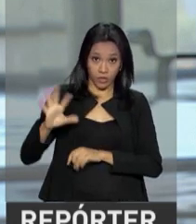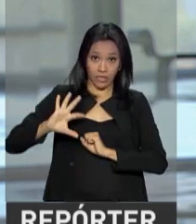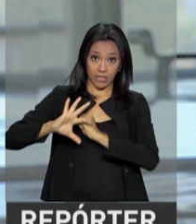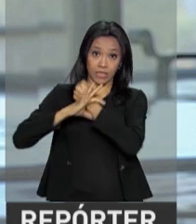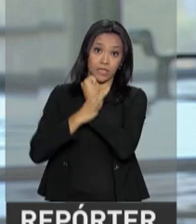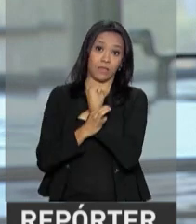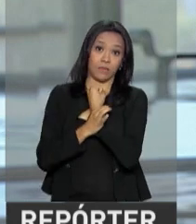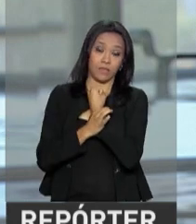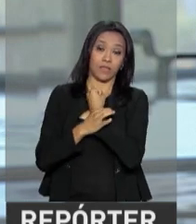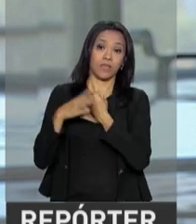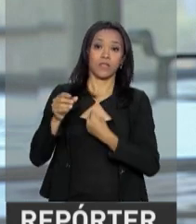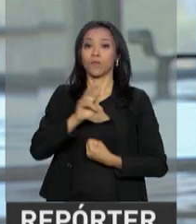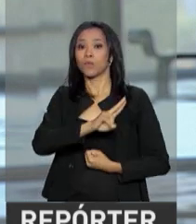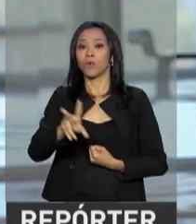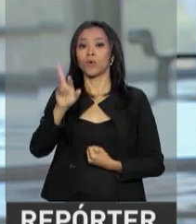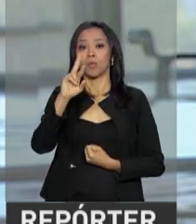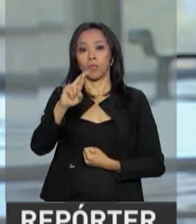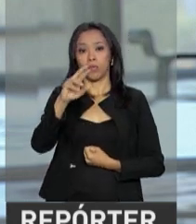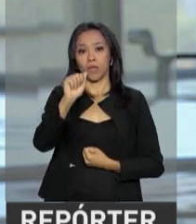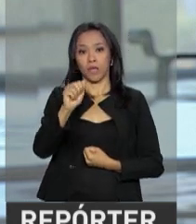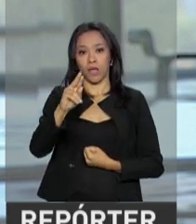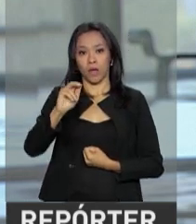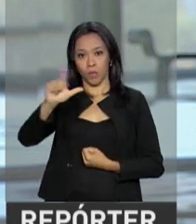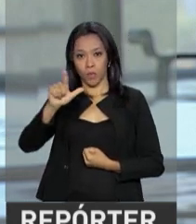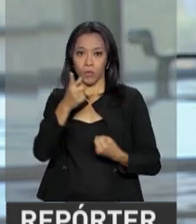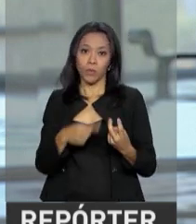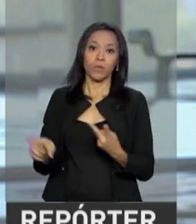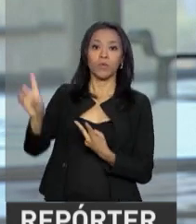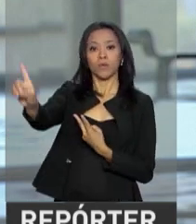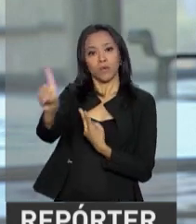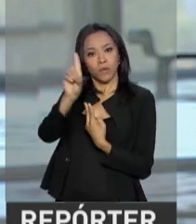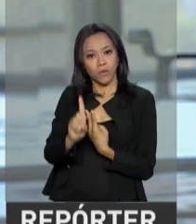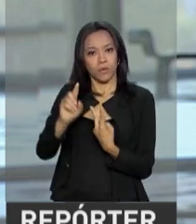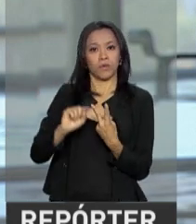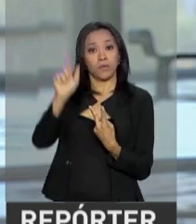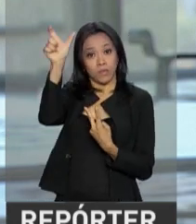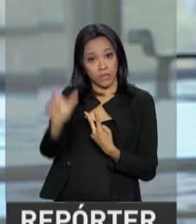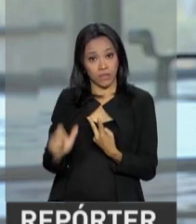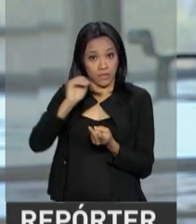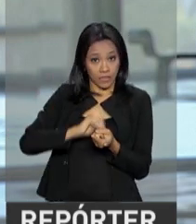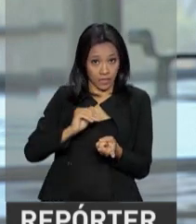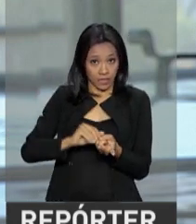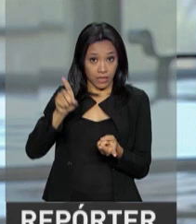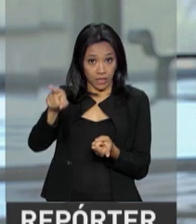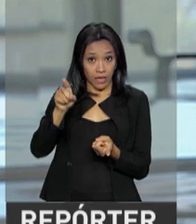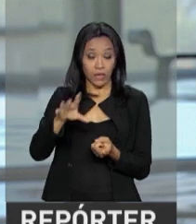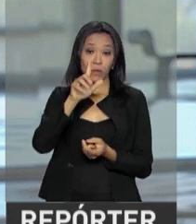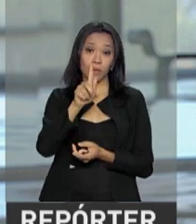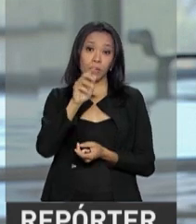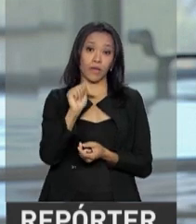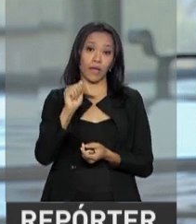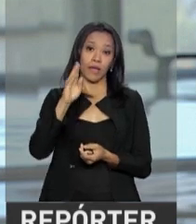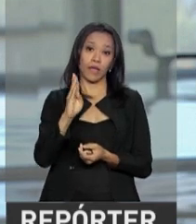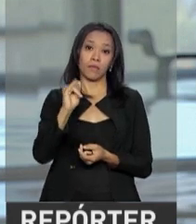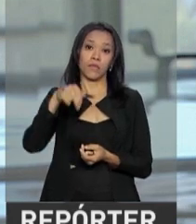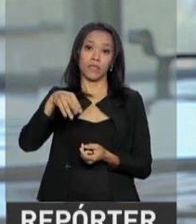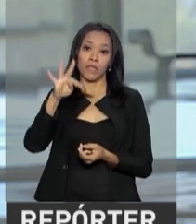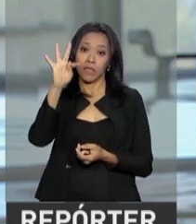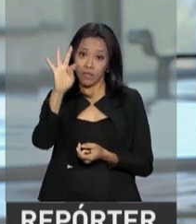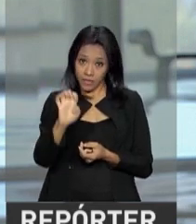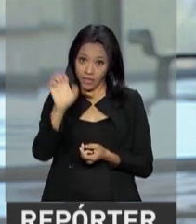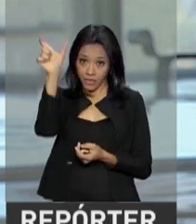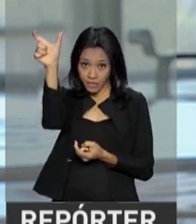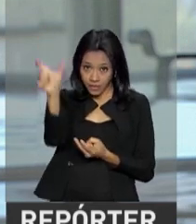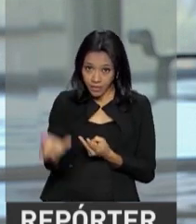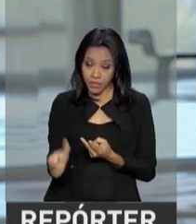pública raul jungmann o secretário executivo do gabinete de segurança institucional da presidência da república